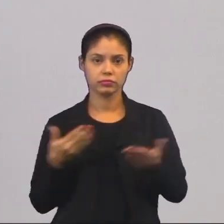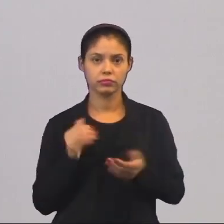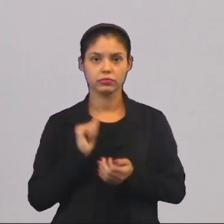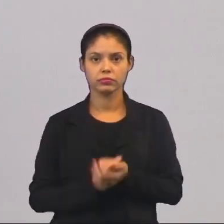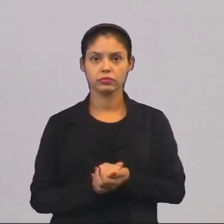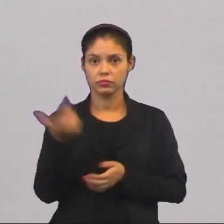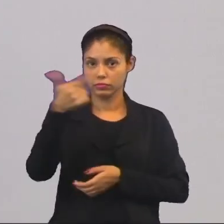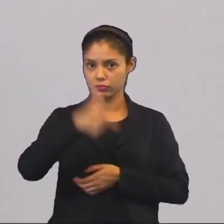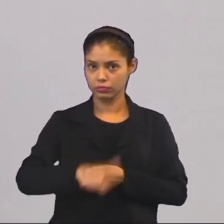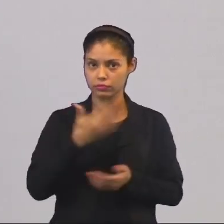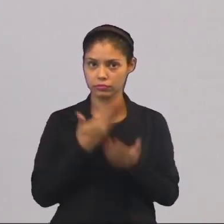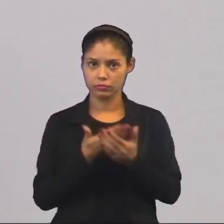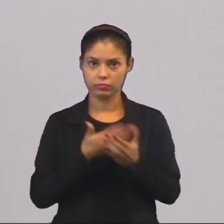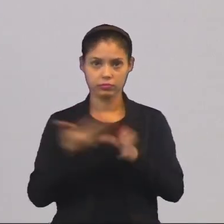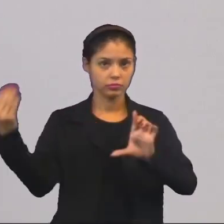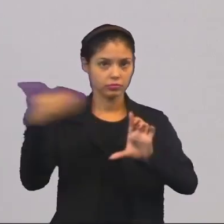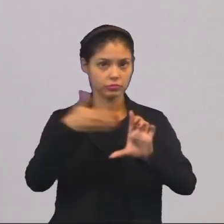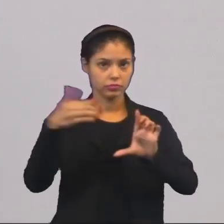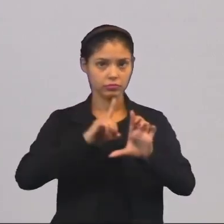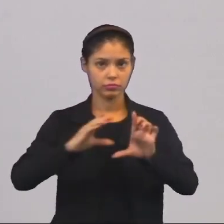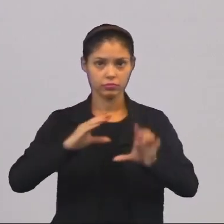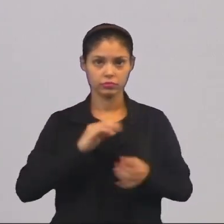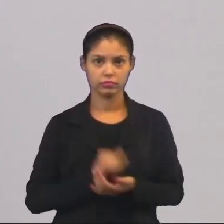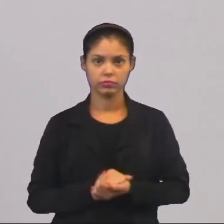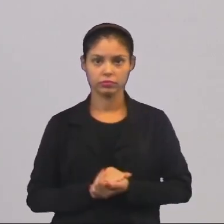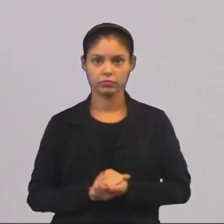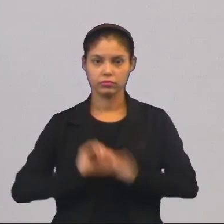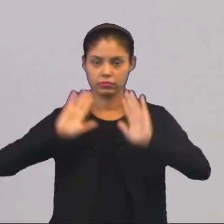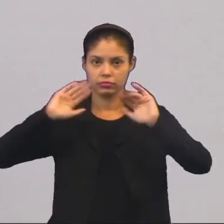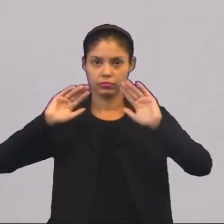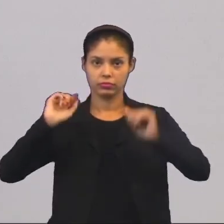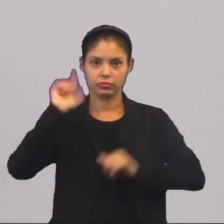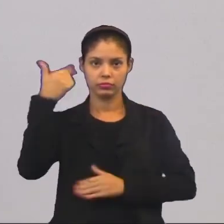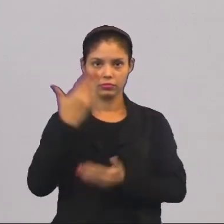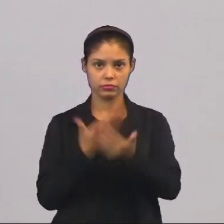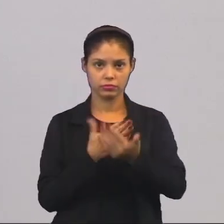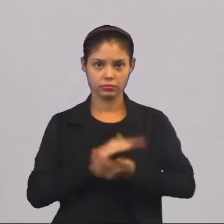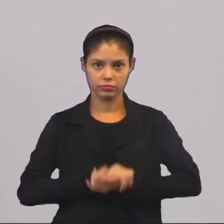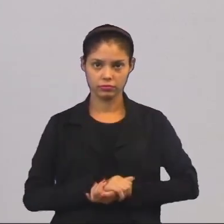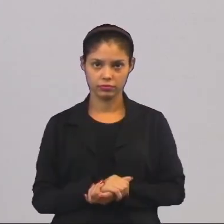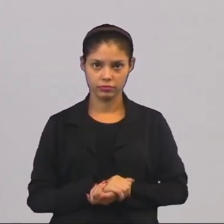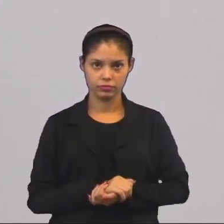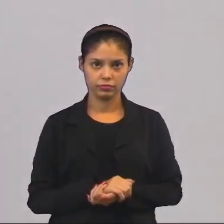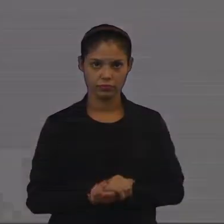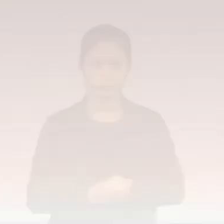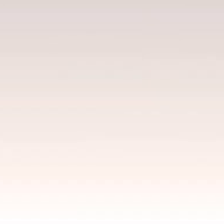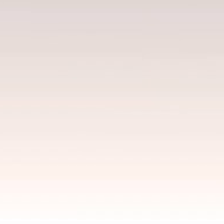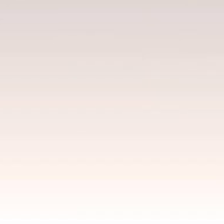hoje. Para rever essa aula, acesse a plataforma Eduque e até a próxima aula.